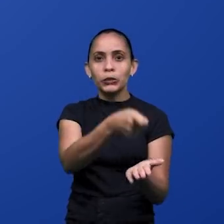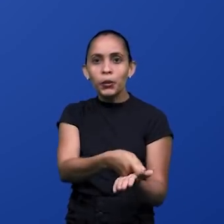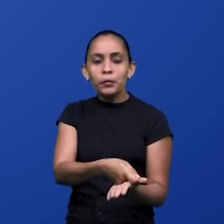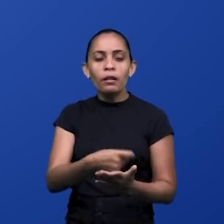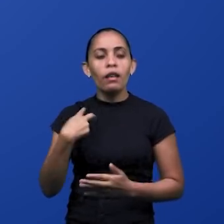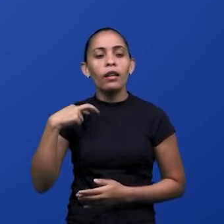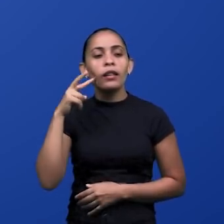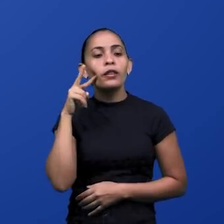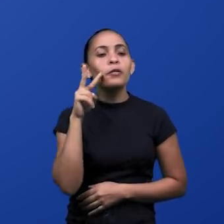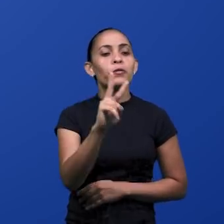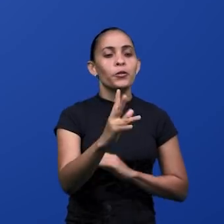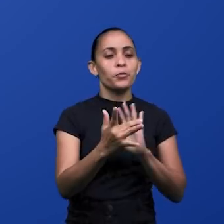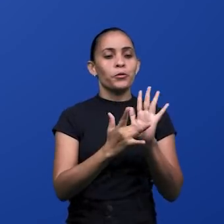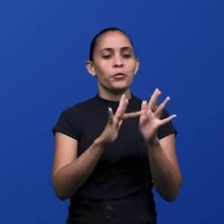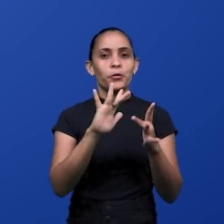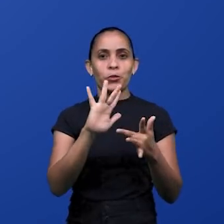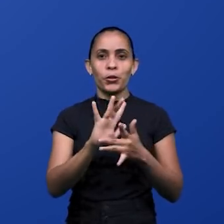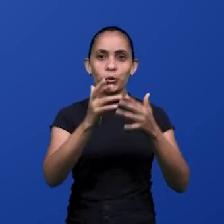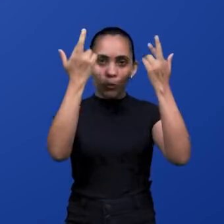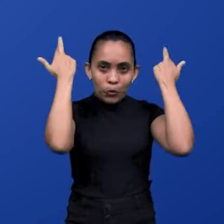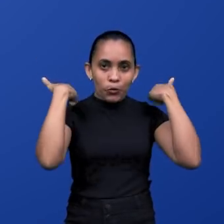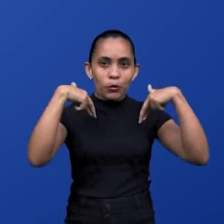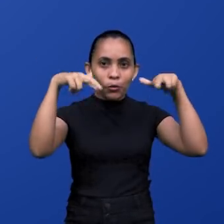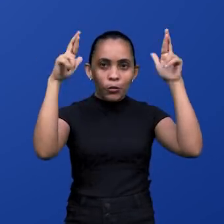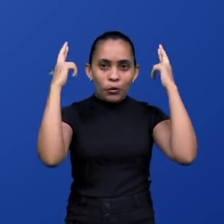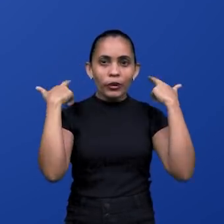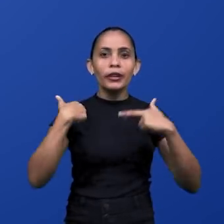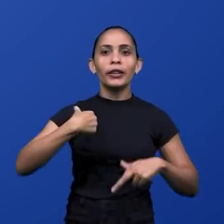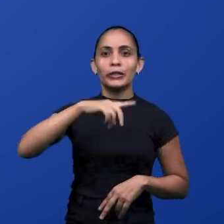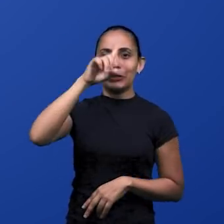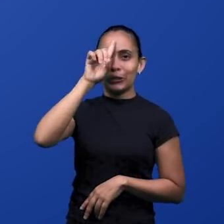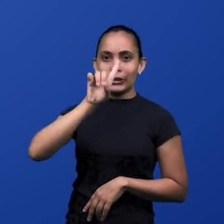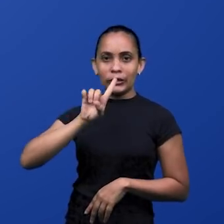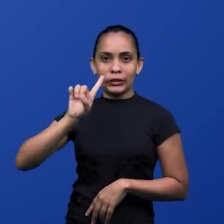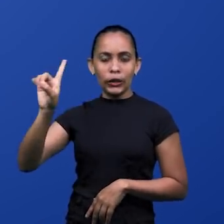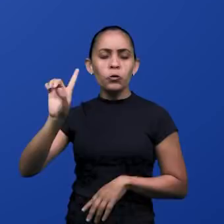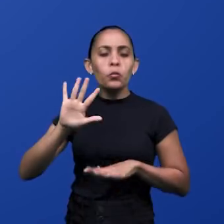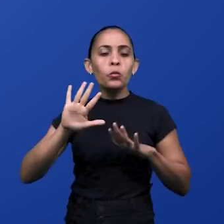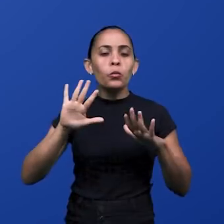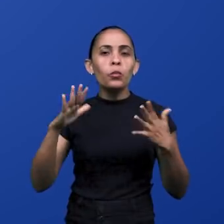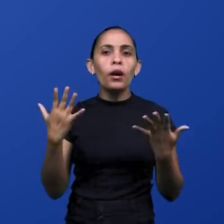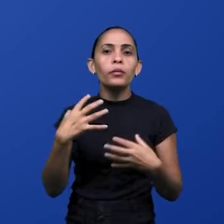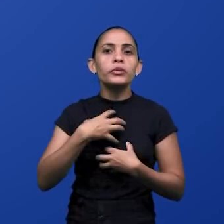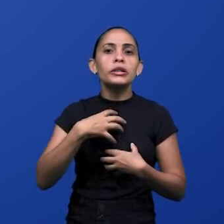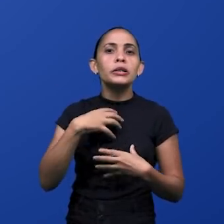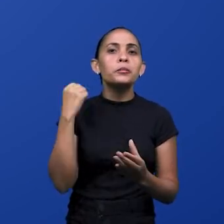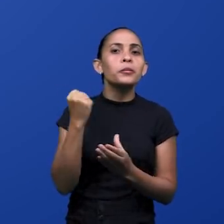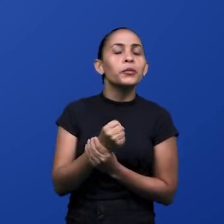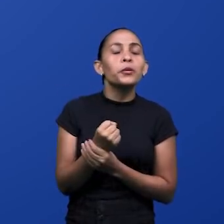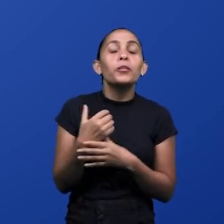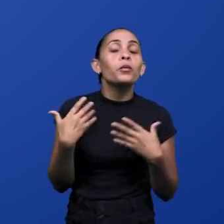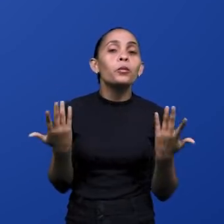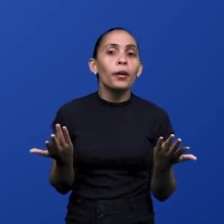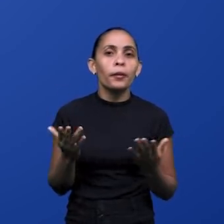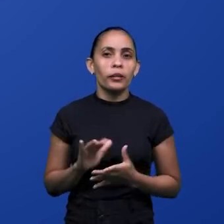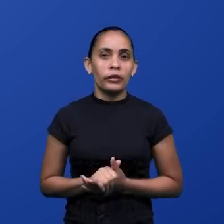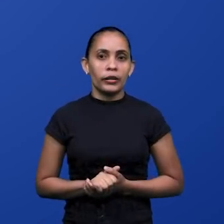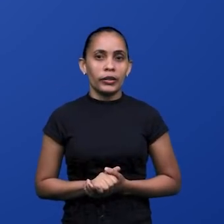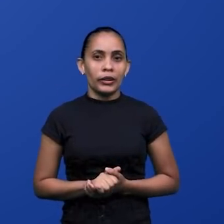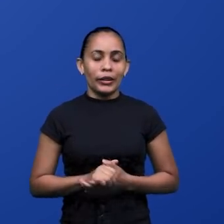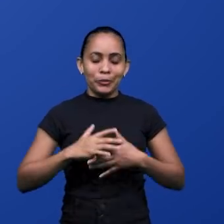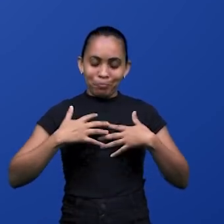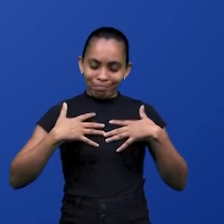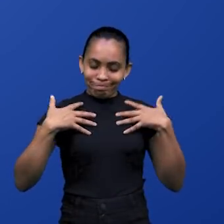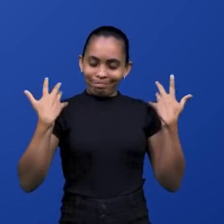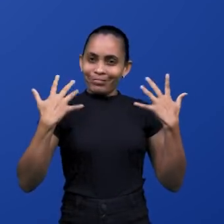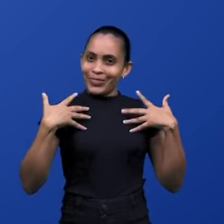acontecer e viu Jesus como o Cordeiro de Deus. E qual foi o sentimento que Abraão teve? Foi